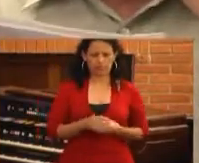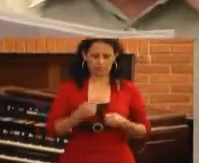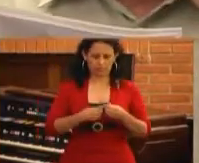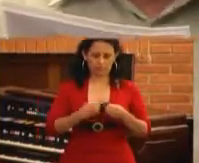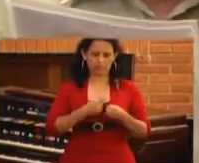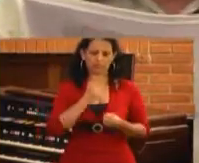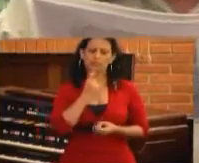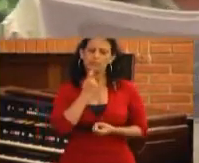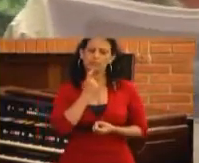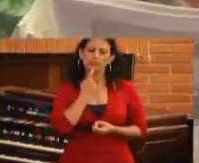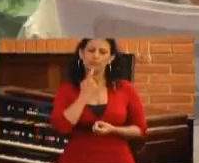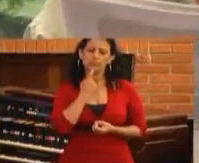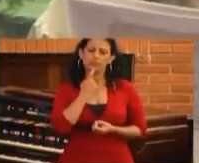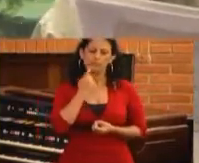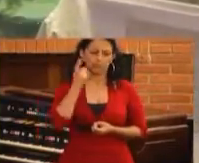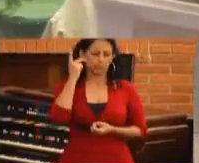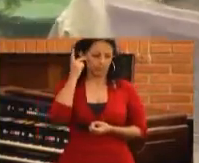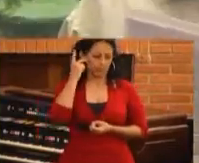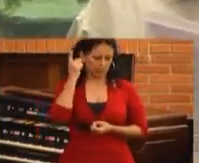Campinas.